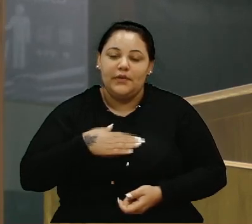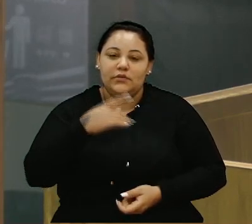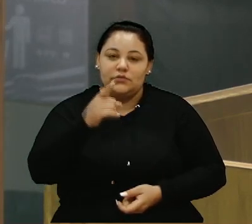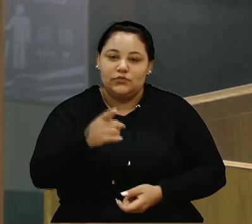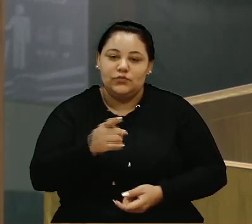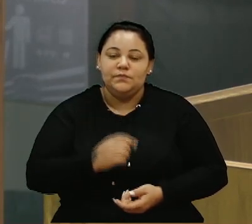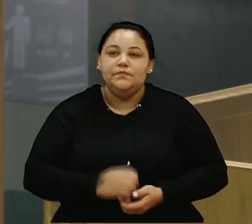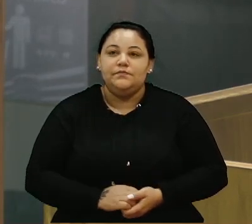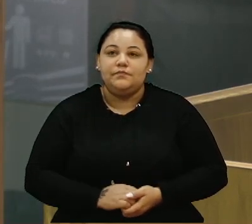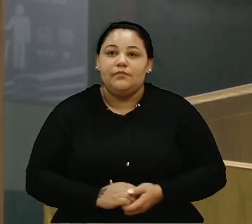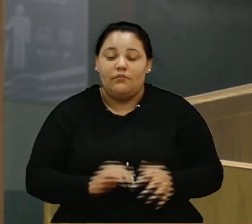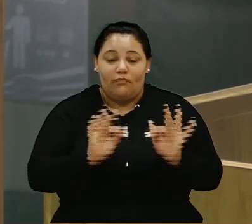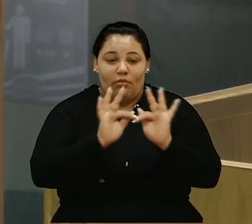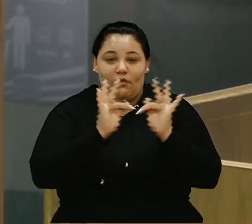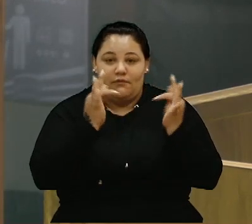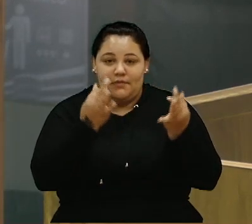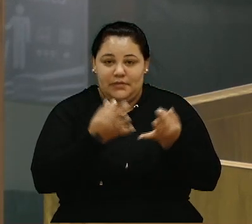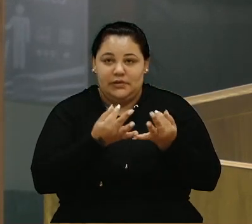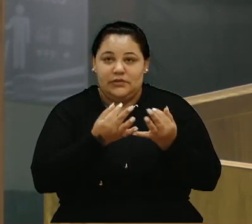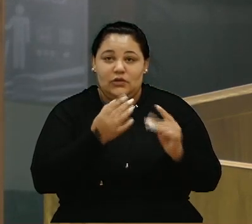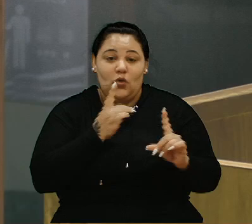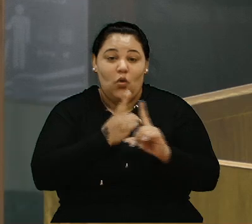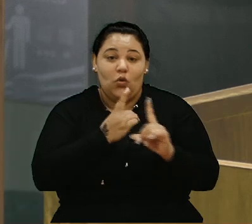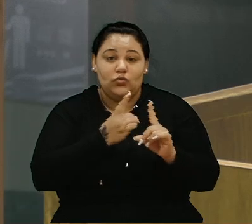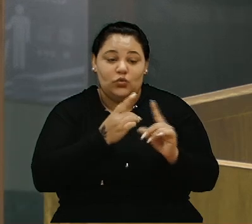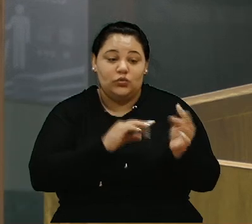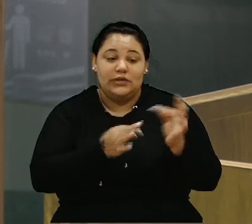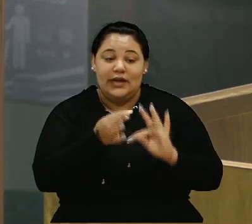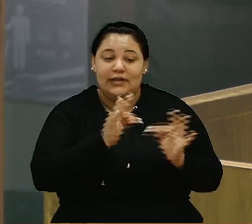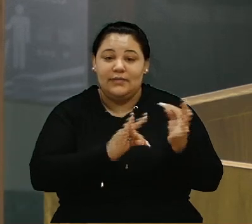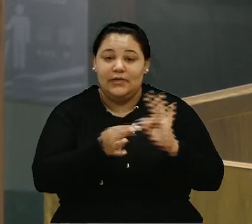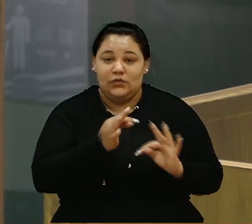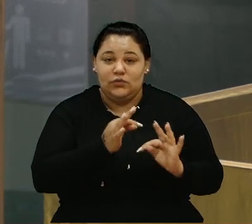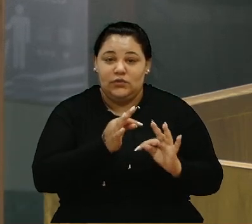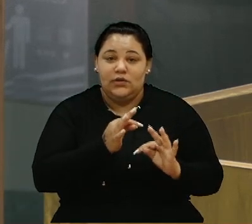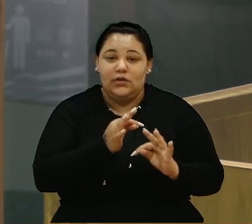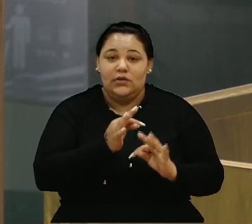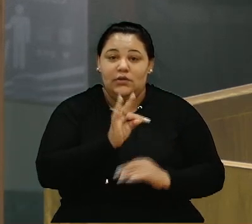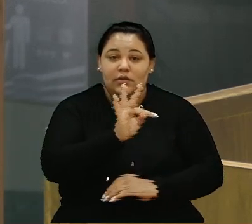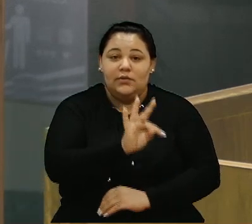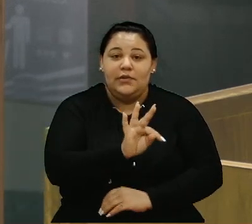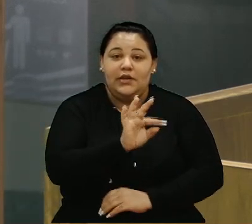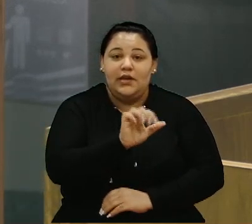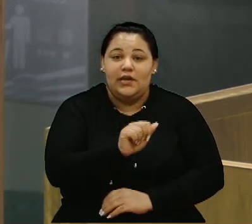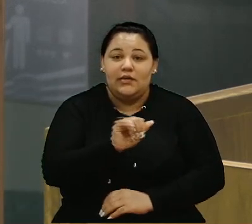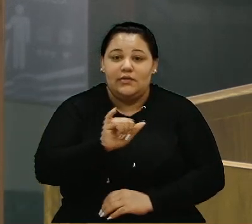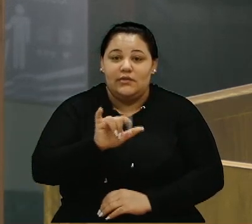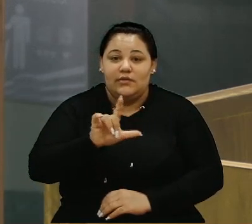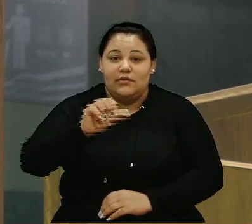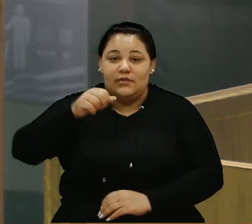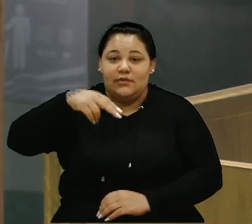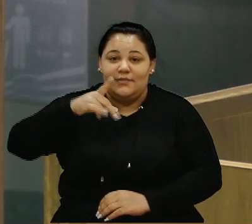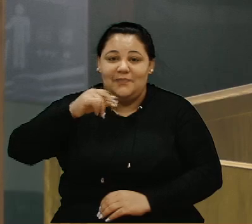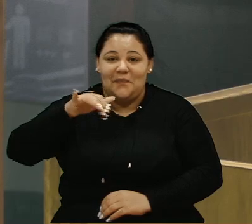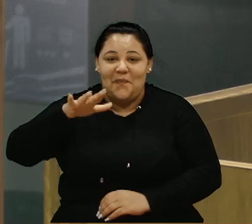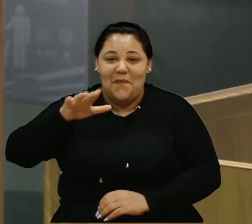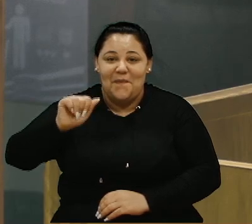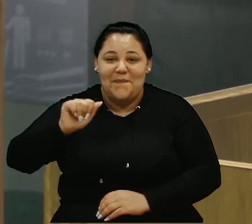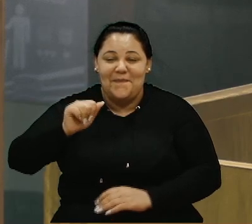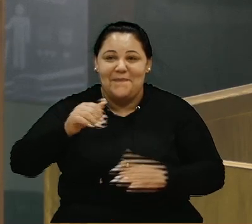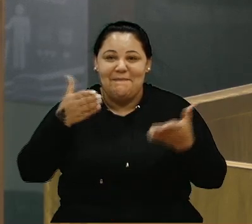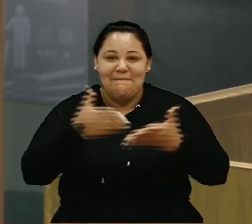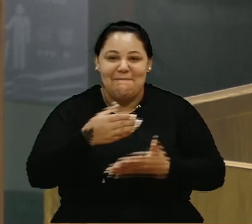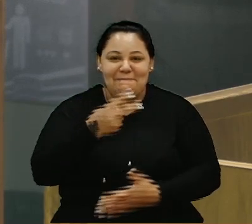A família encontrou um tratamento na Tailândia. Agora, aos 2 anos de